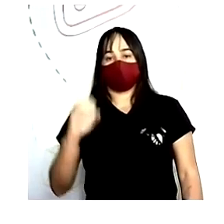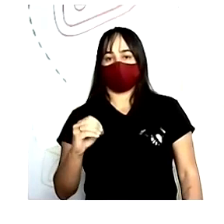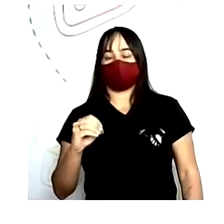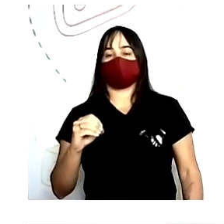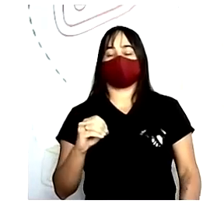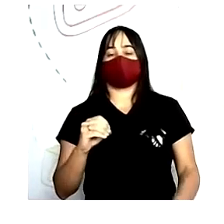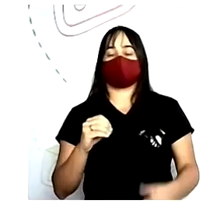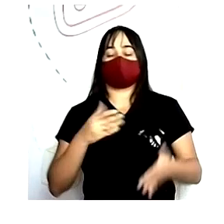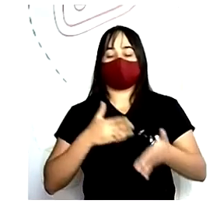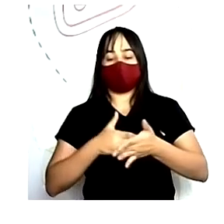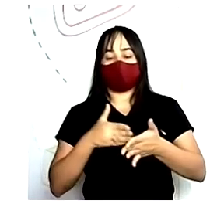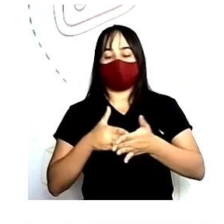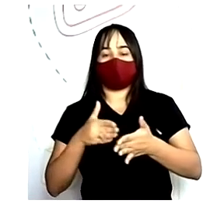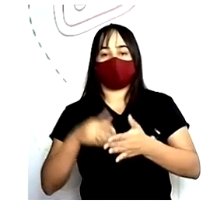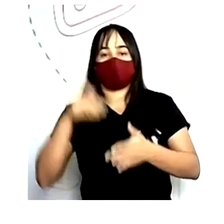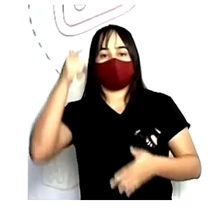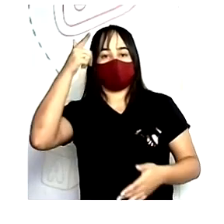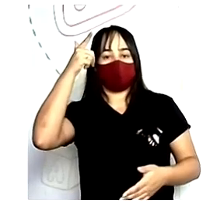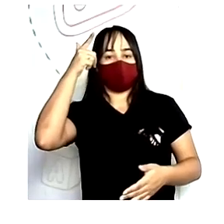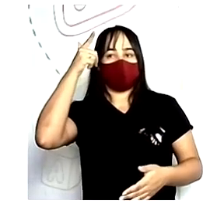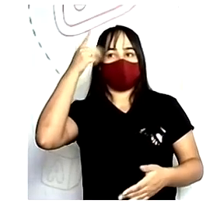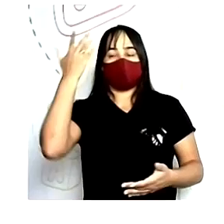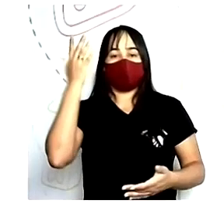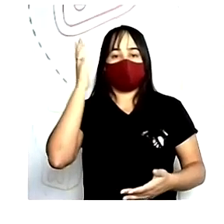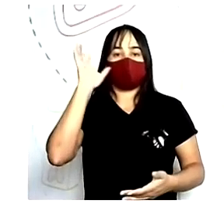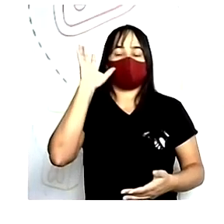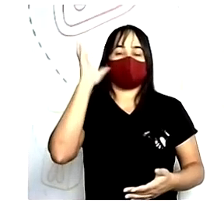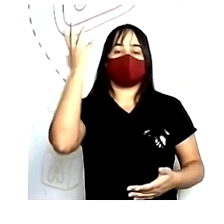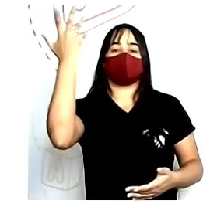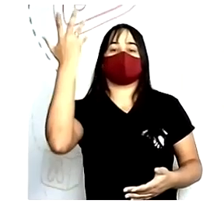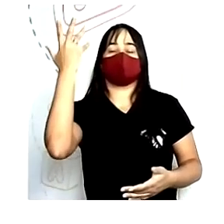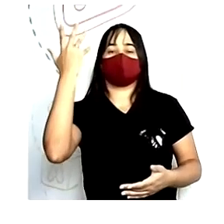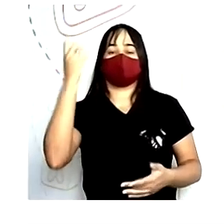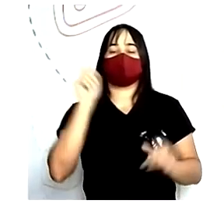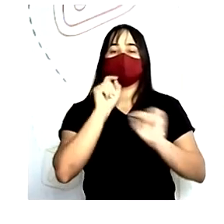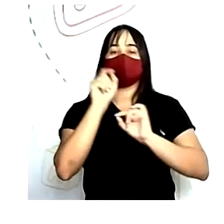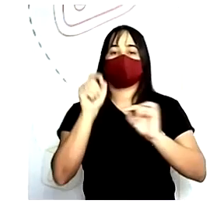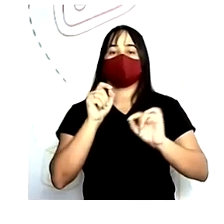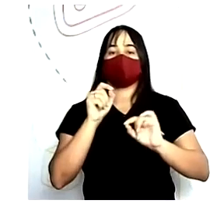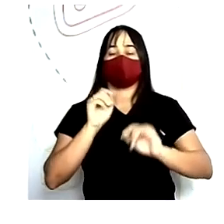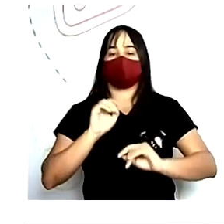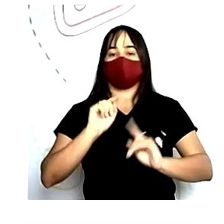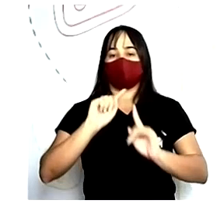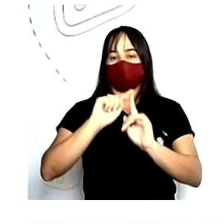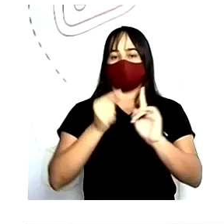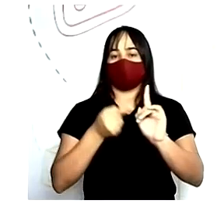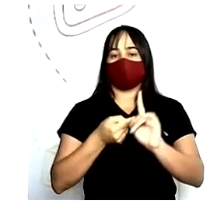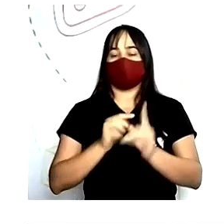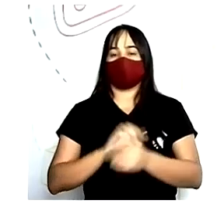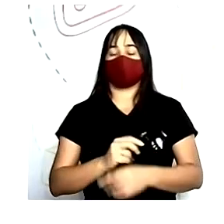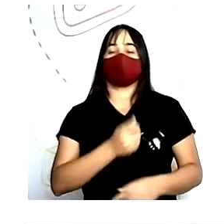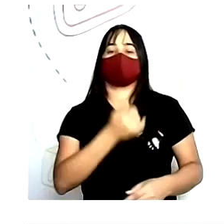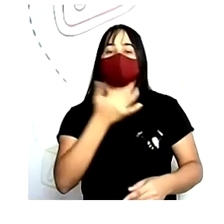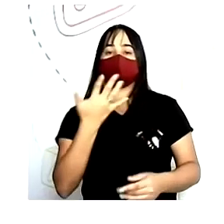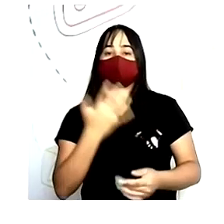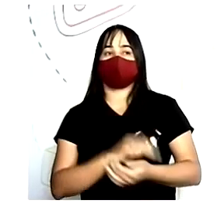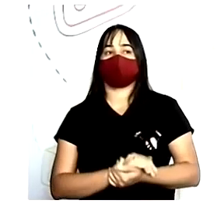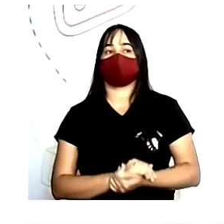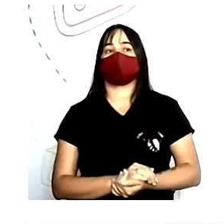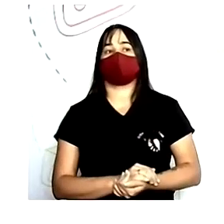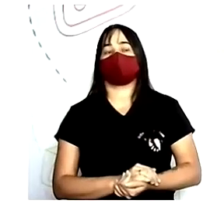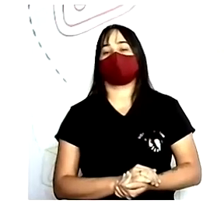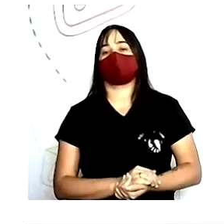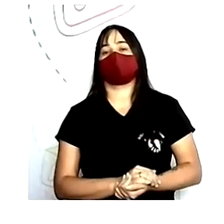uma ovulação. Então, se não acontecer ovulação, não vai acontecer gravidez. Quais são eles? O